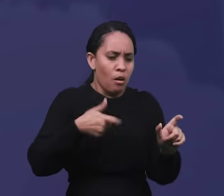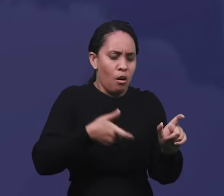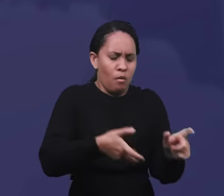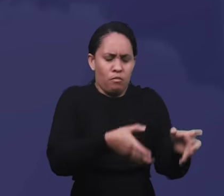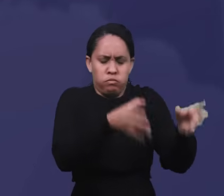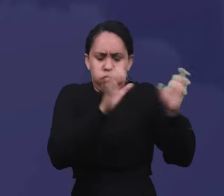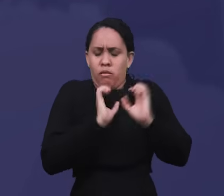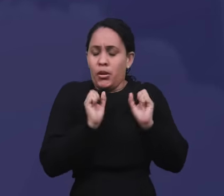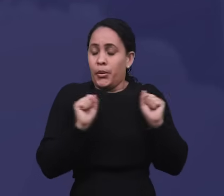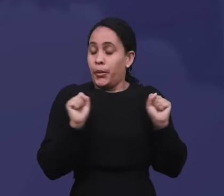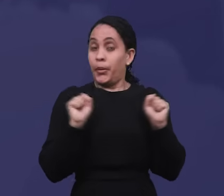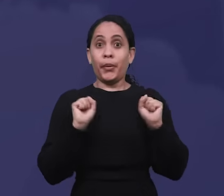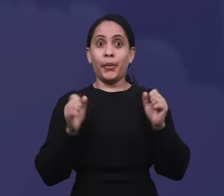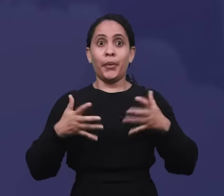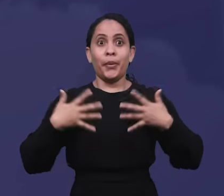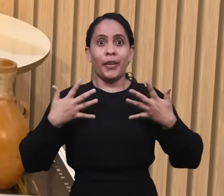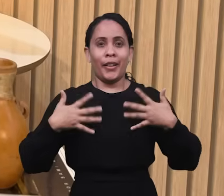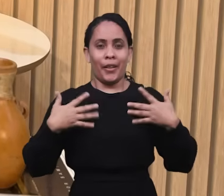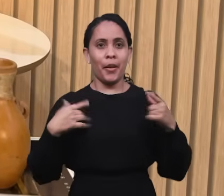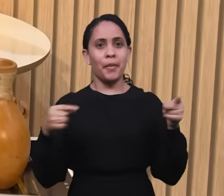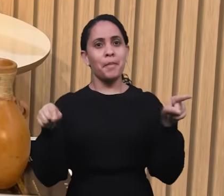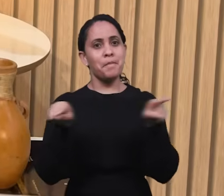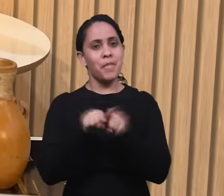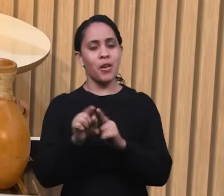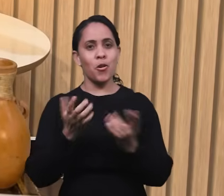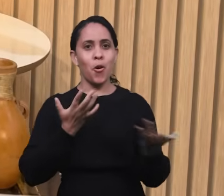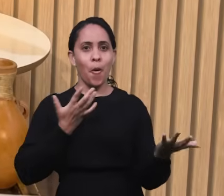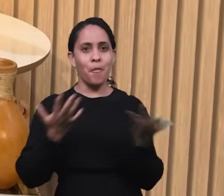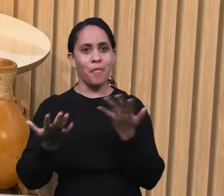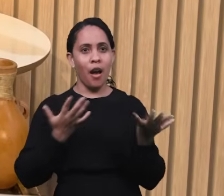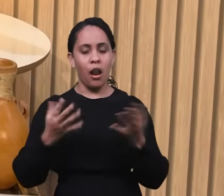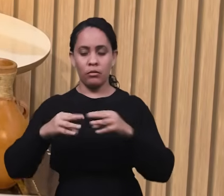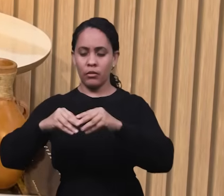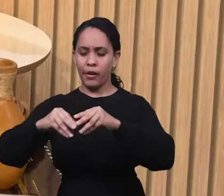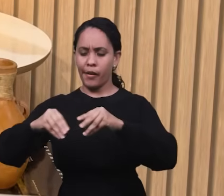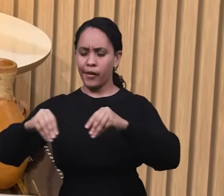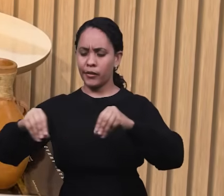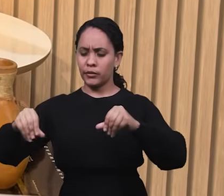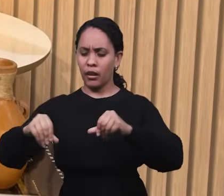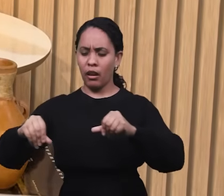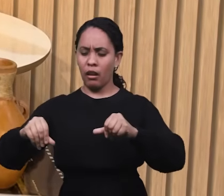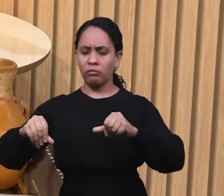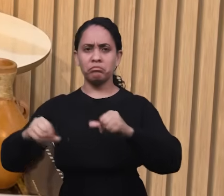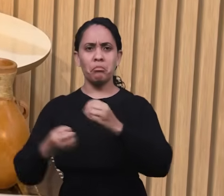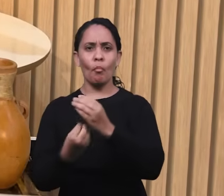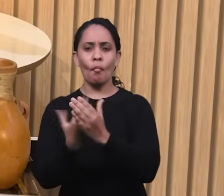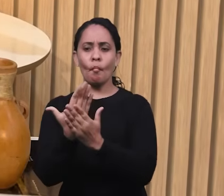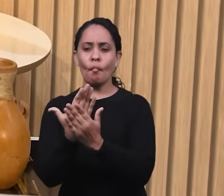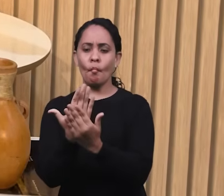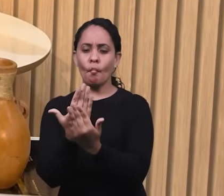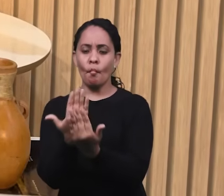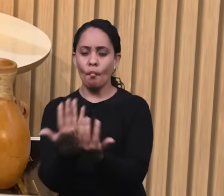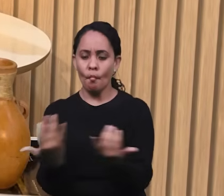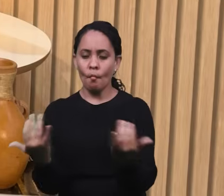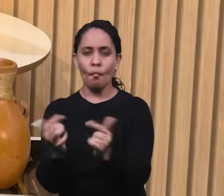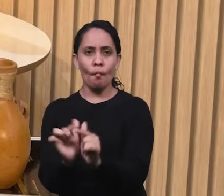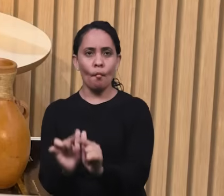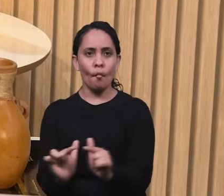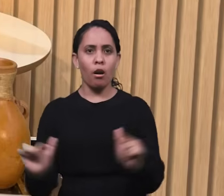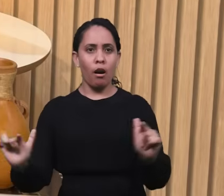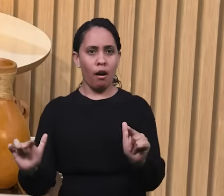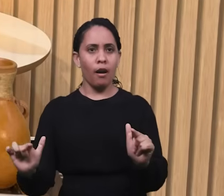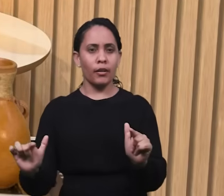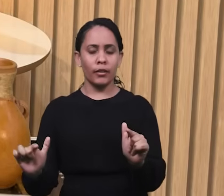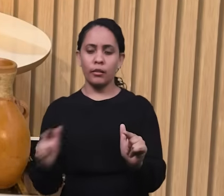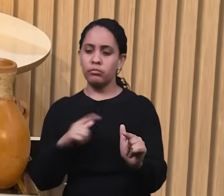de terra remota. Meu querido telespectador, minha querida telespectadora, o nosso propósito é